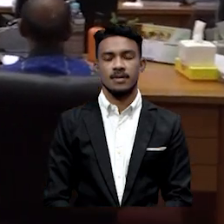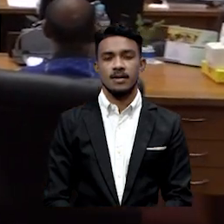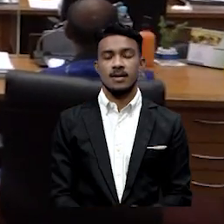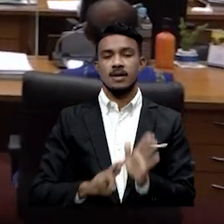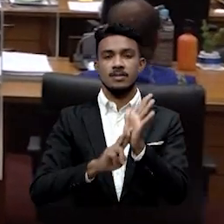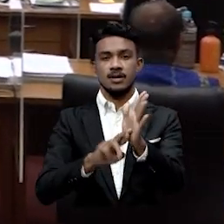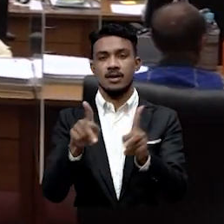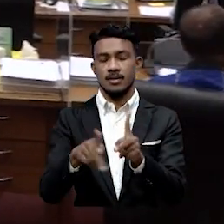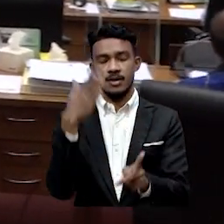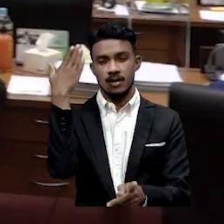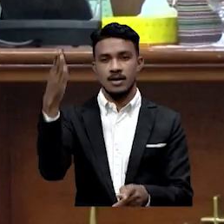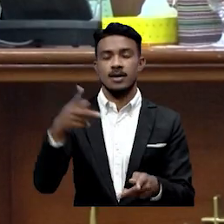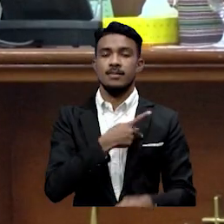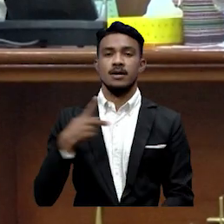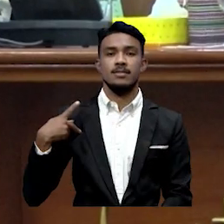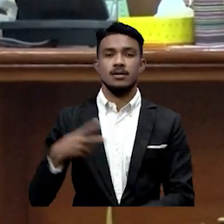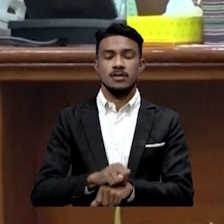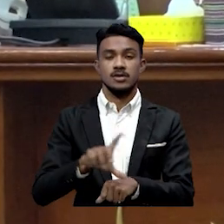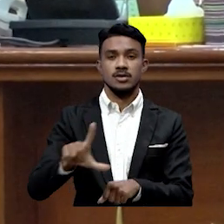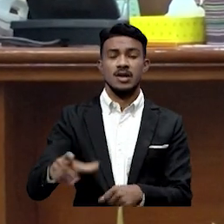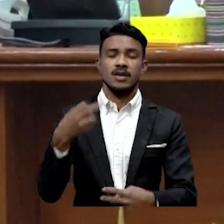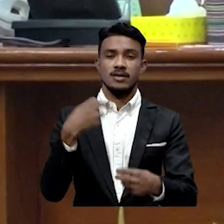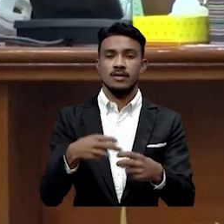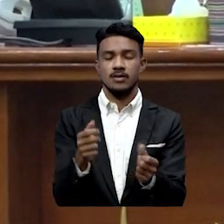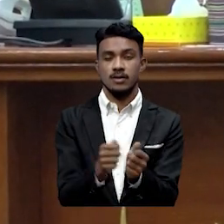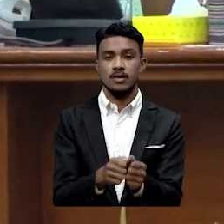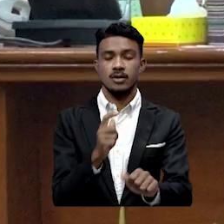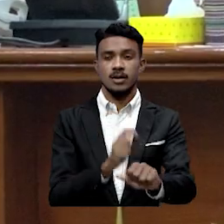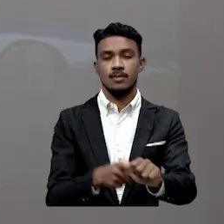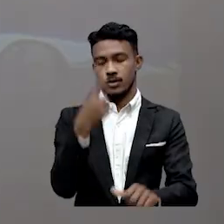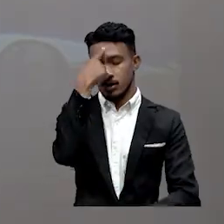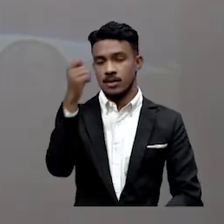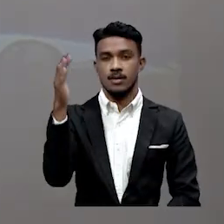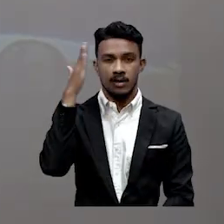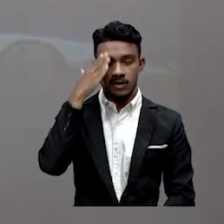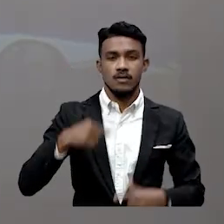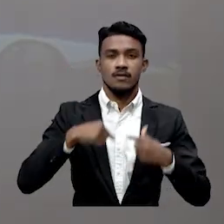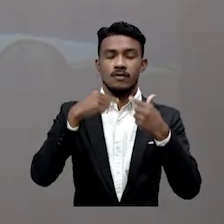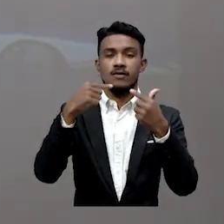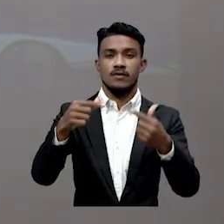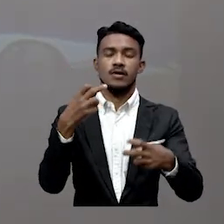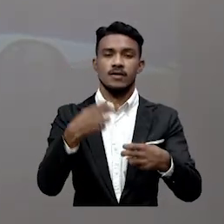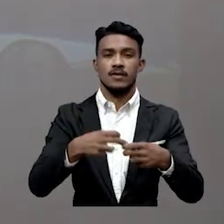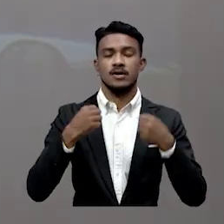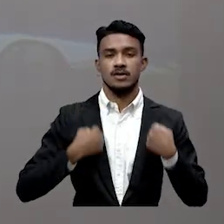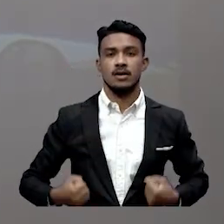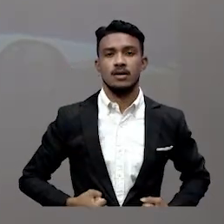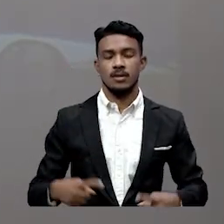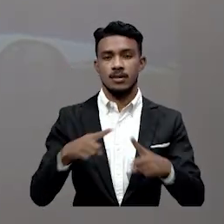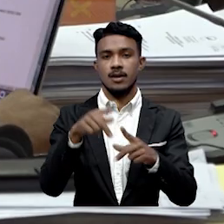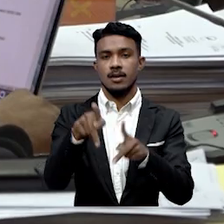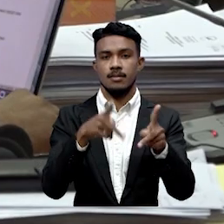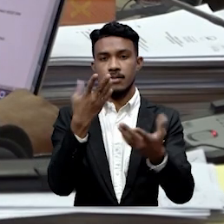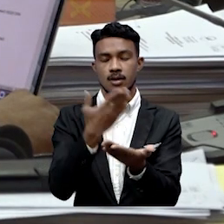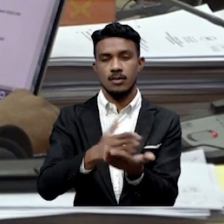Representante povo e Parlamento Nasional preocupa a situação ne, tamba considera foi impacto ba saúde consumidor siranian.